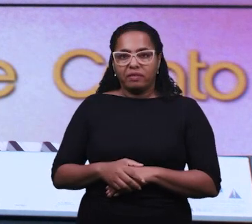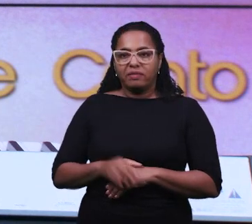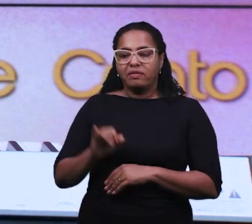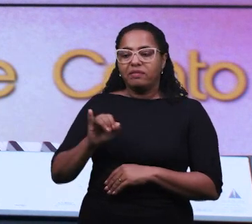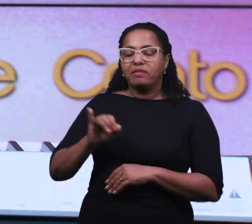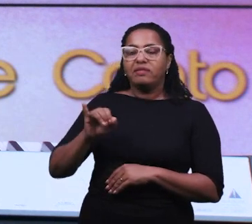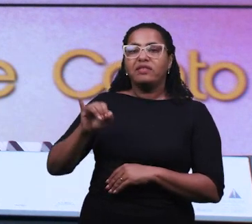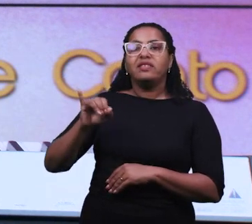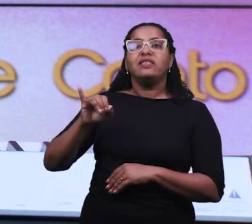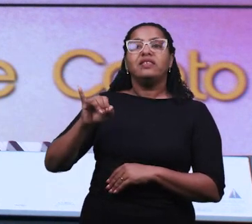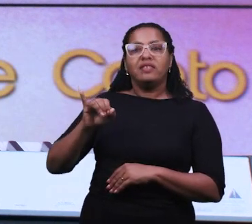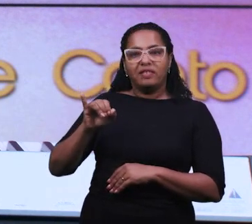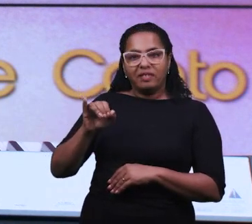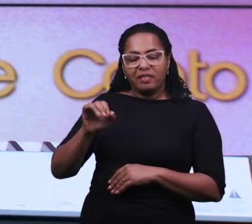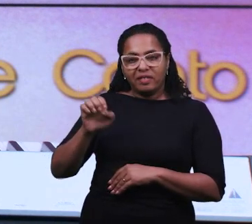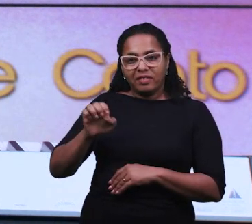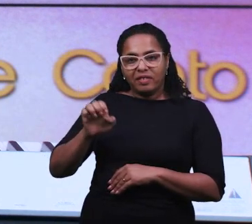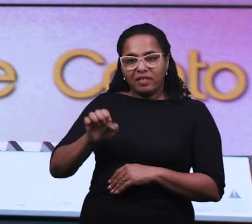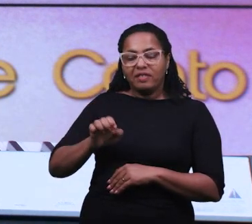Subiu,